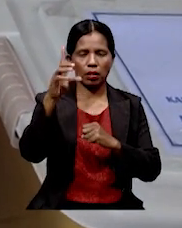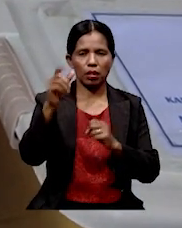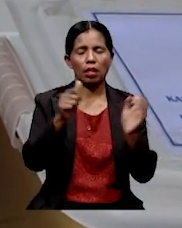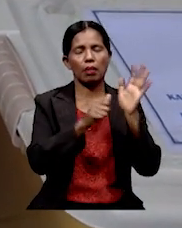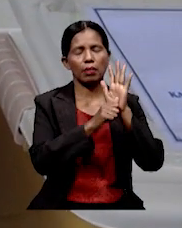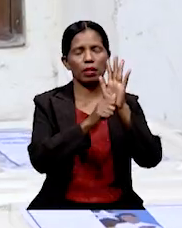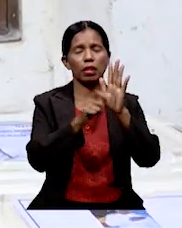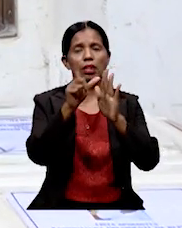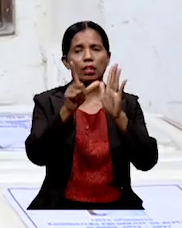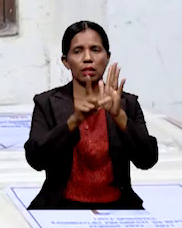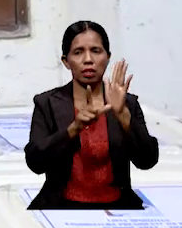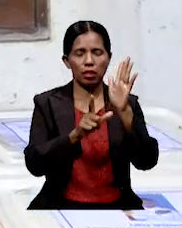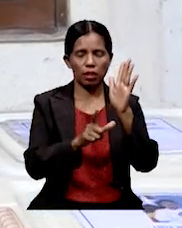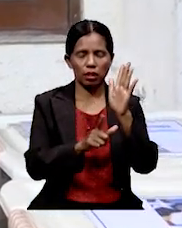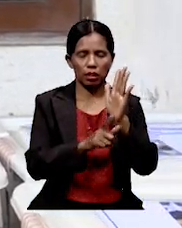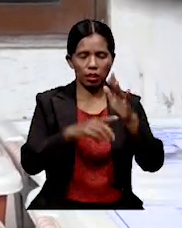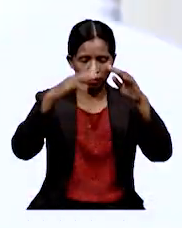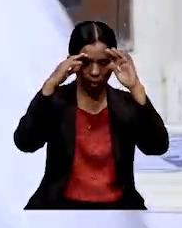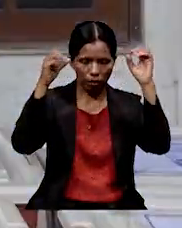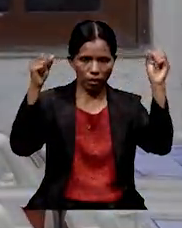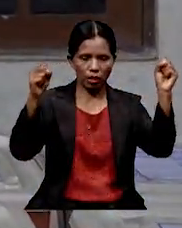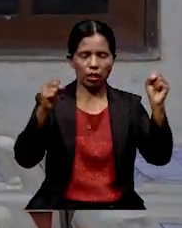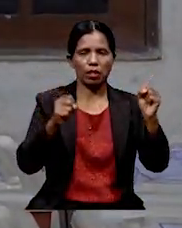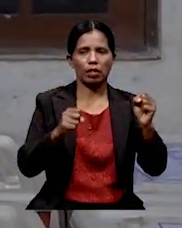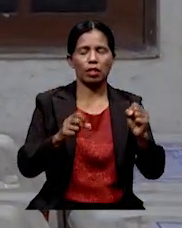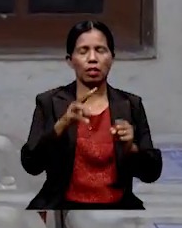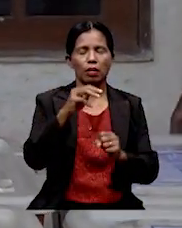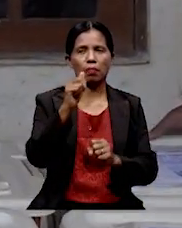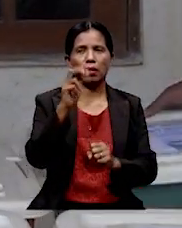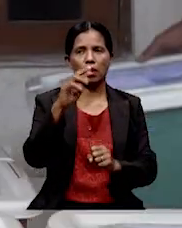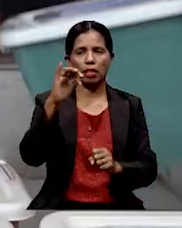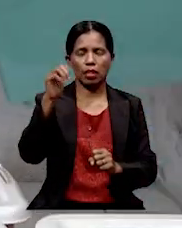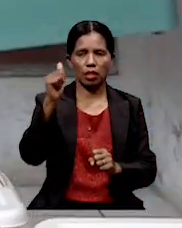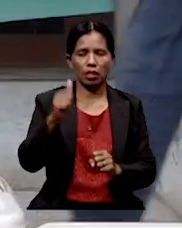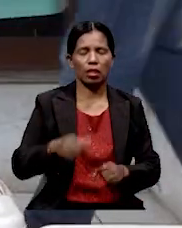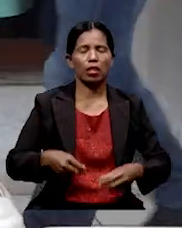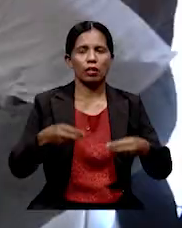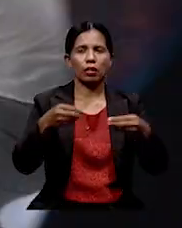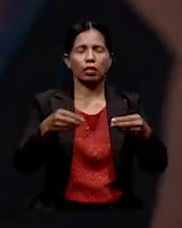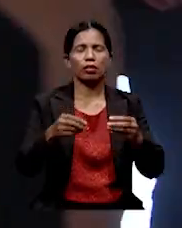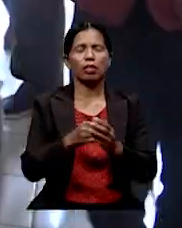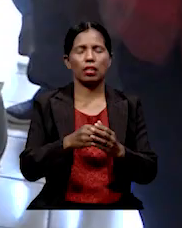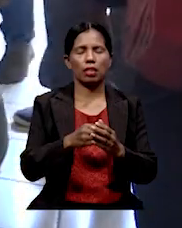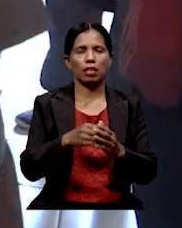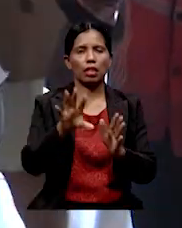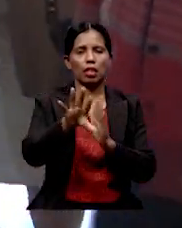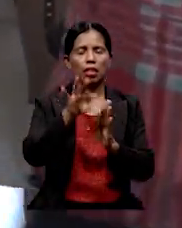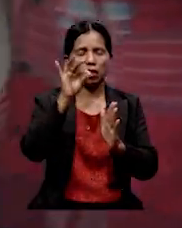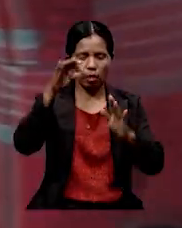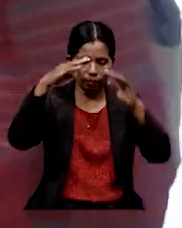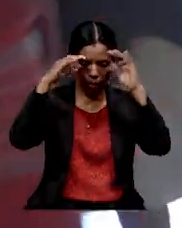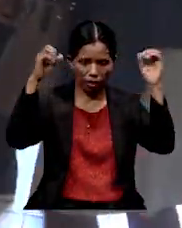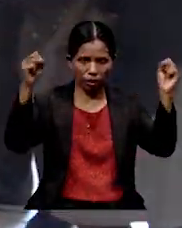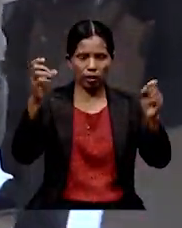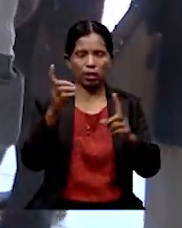a lista candidatura presidente da República, Mariano Assanami Sabino, a concorre à eleição presidencial, e a Loron